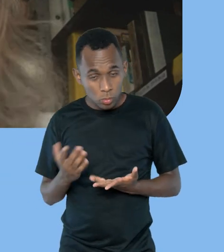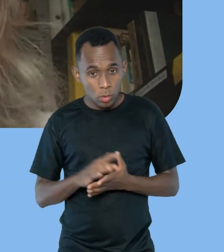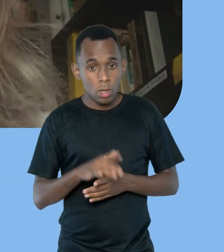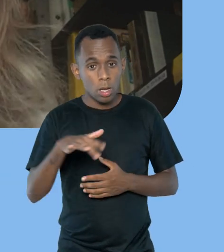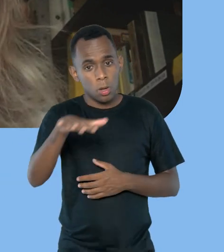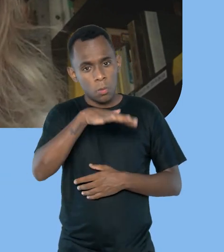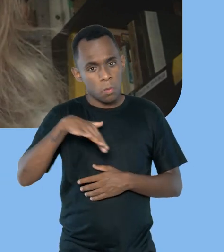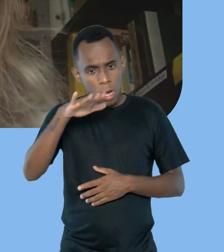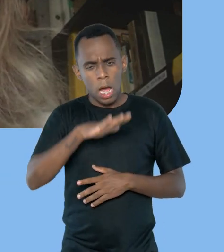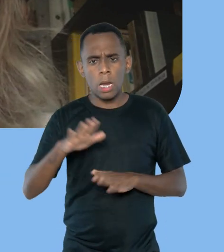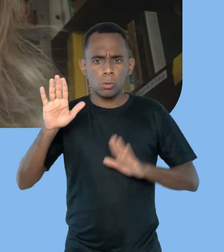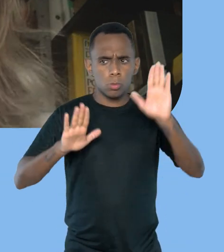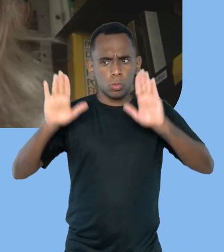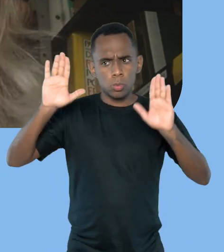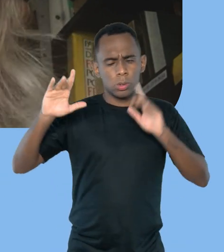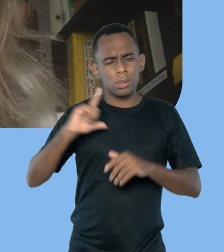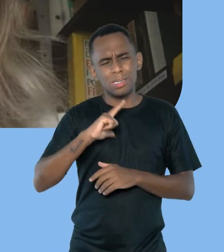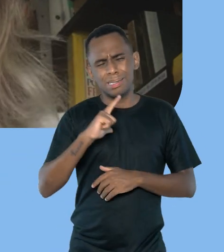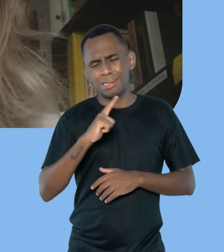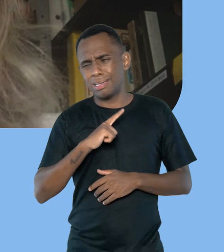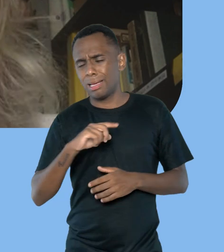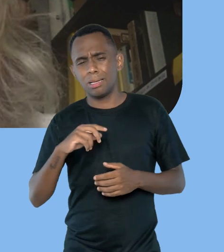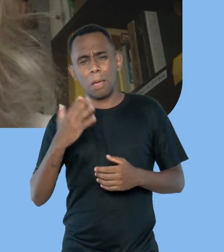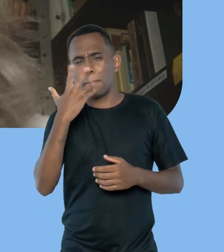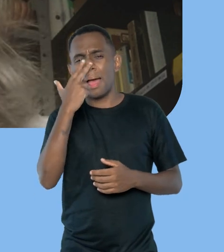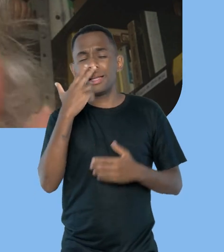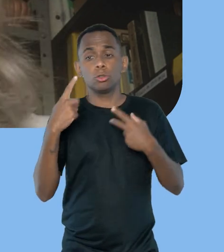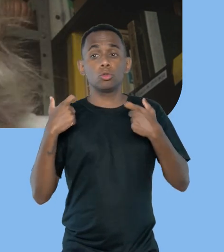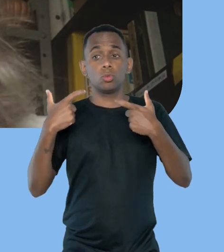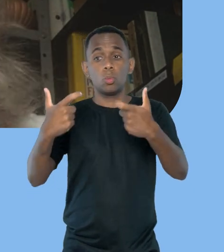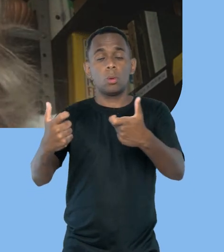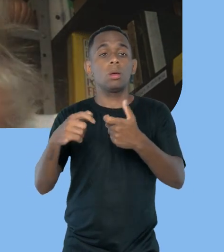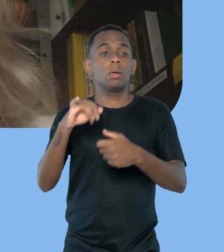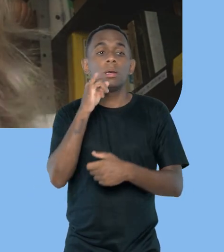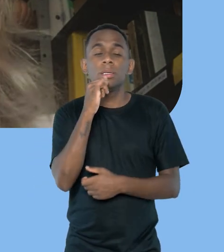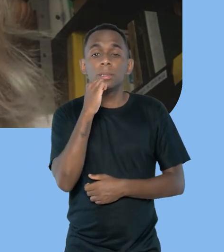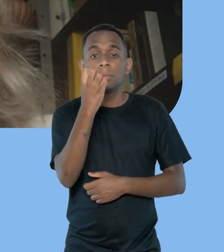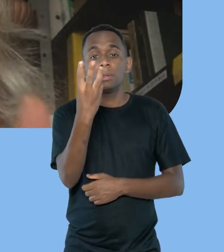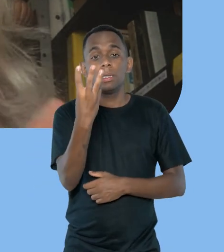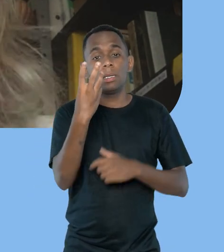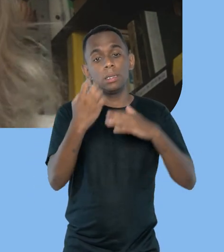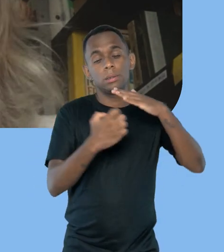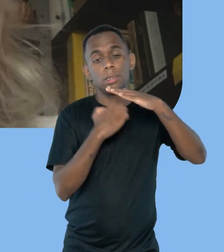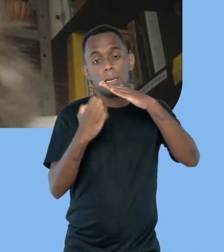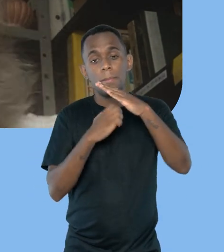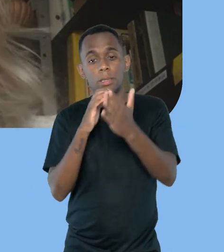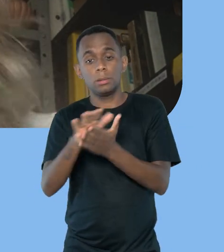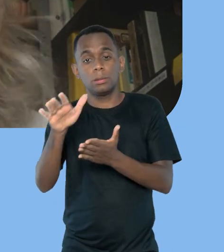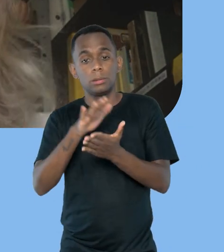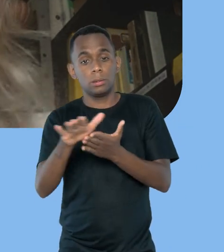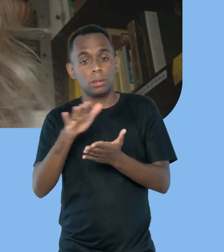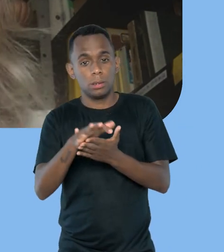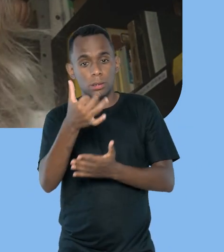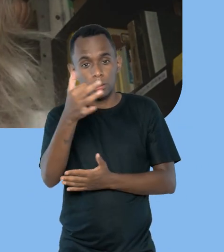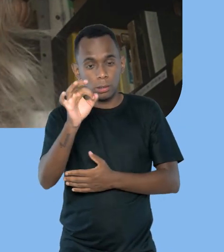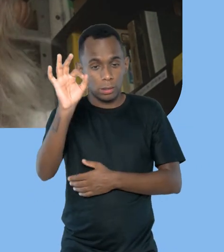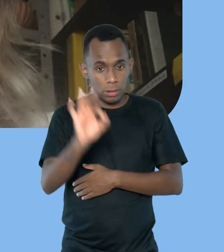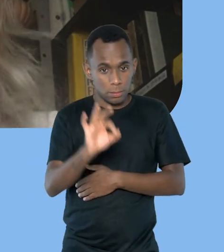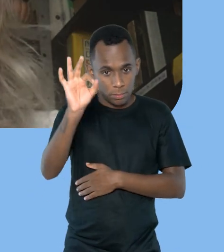muito competitivo. É uma guerra. Porque 3 editoras, elas ficam com 60%.